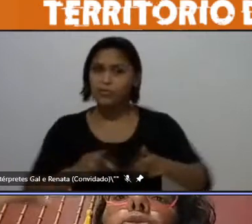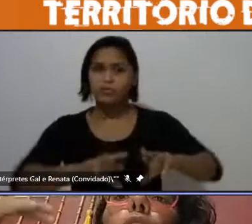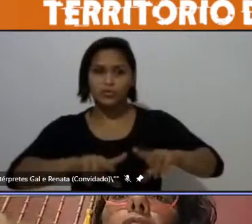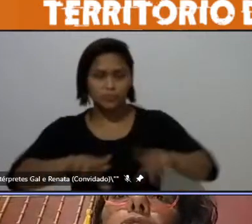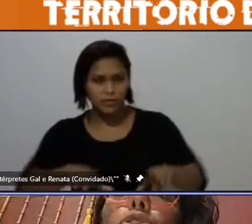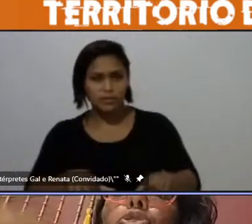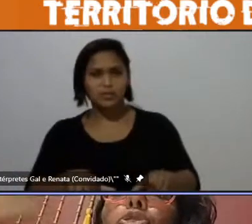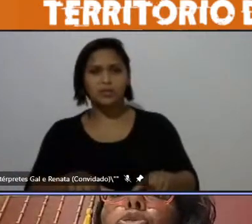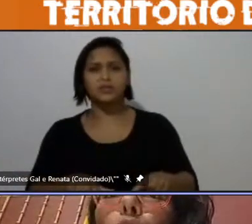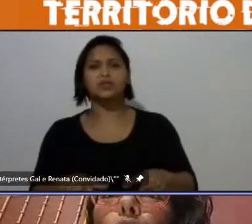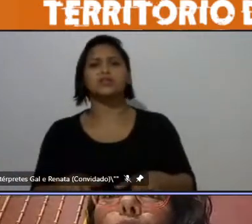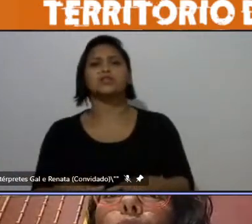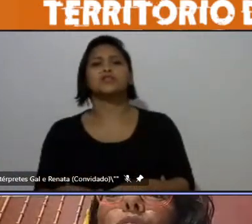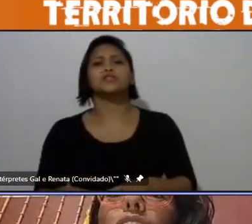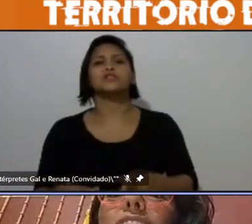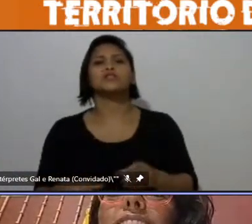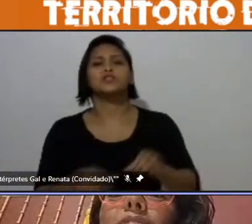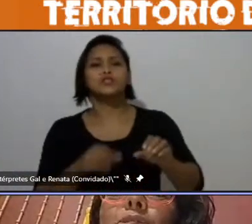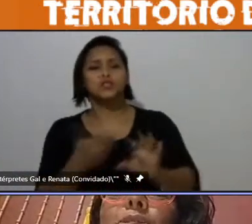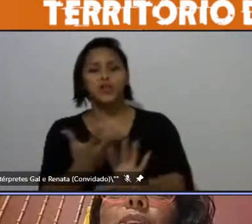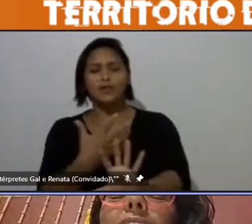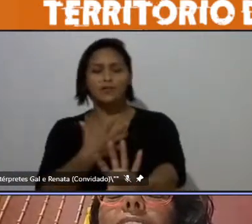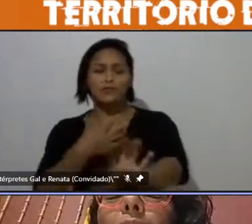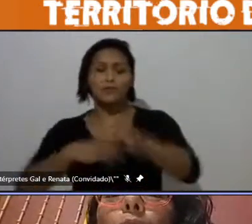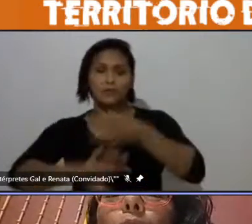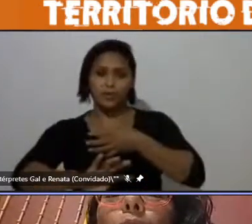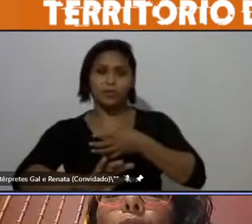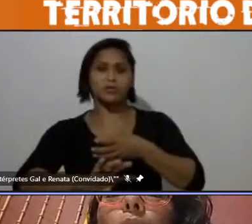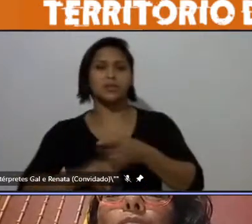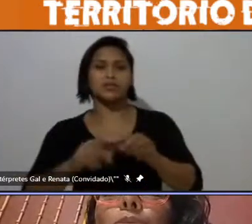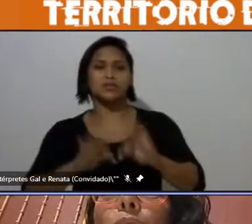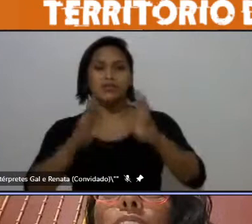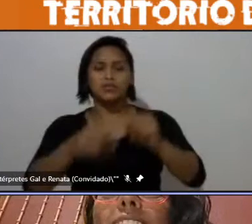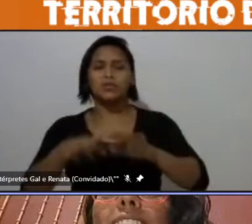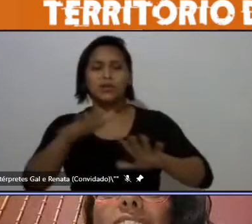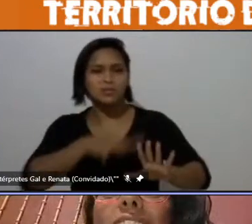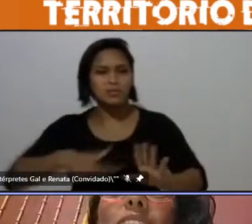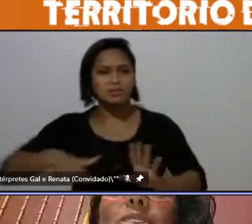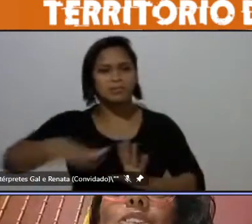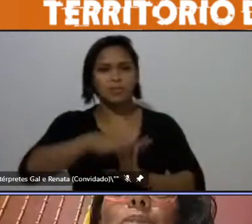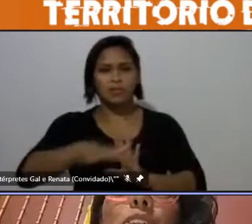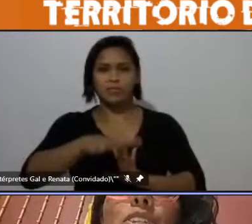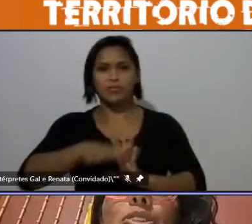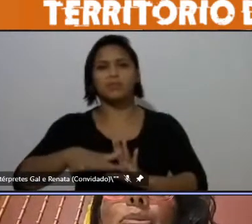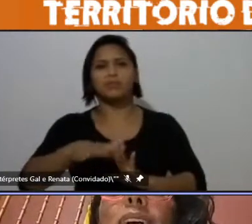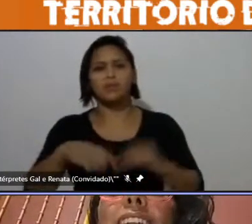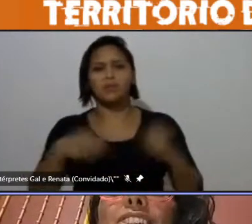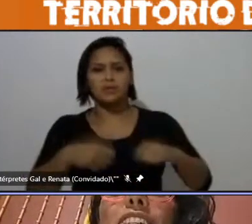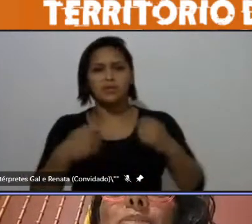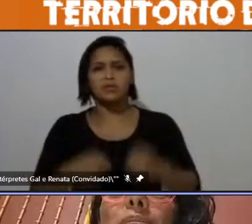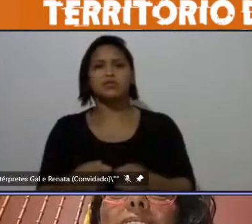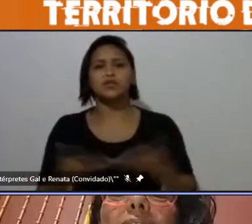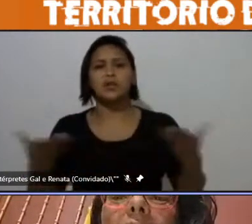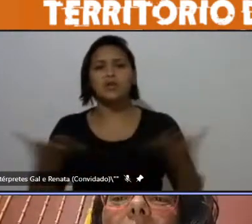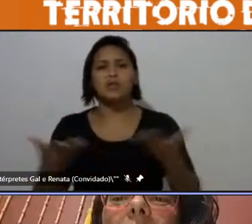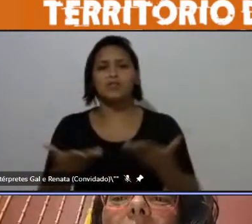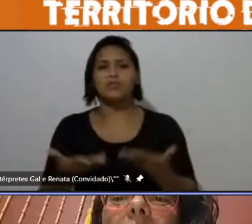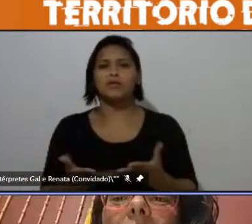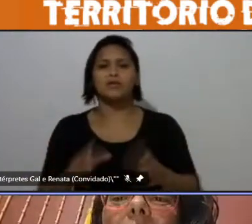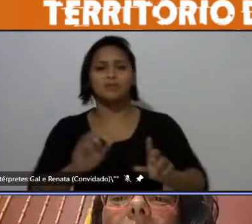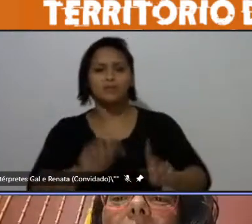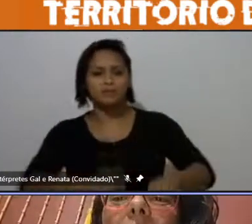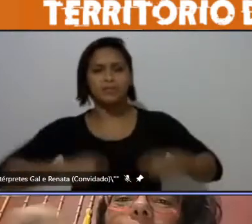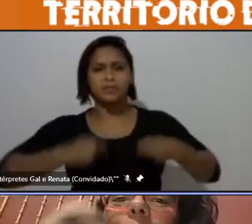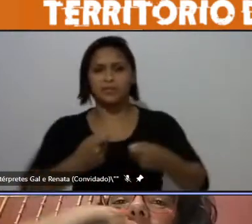De refluxo e fluxo. Então, esse movimento aqui de sexta-feira à noite é para a gente somar energias para